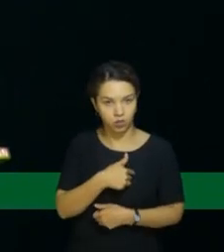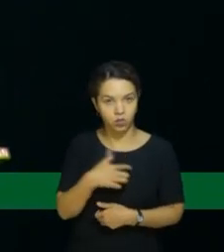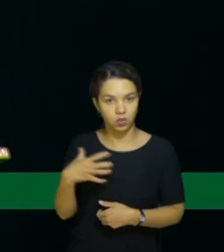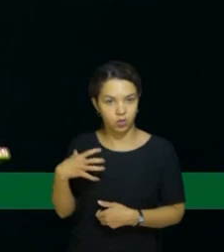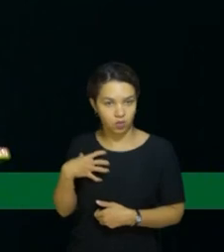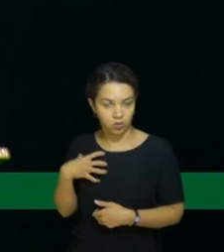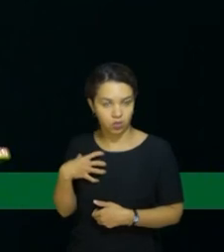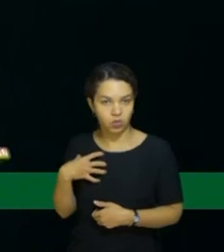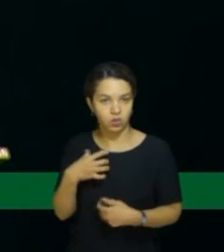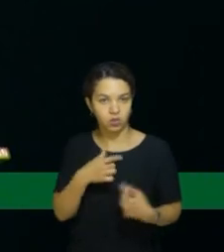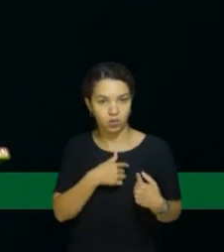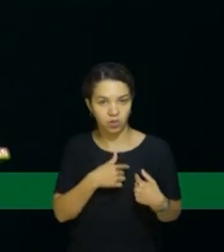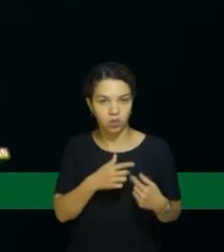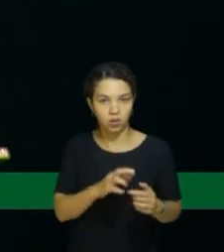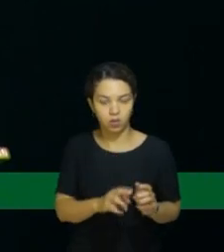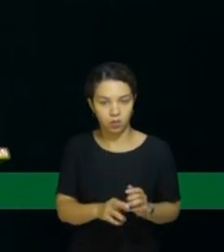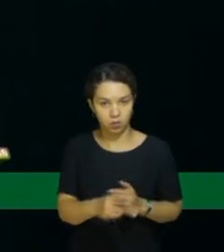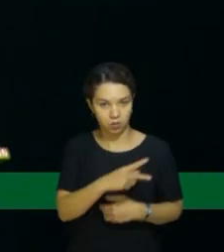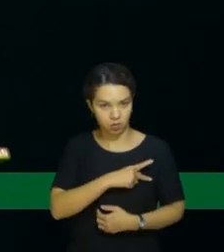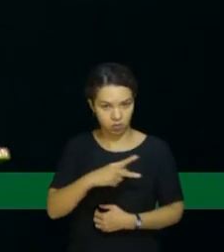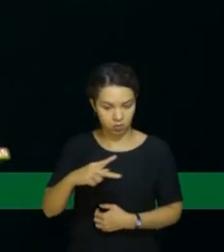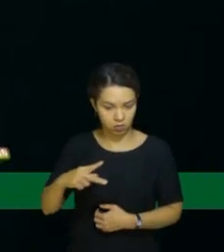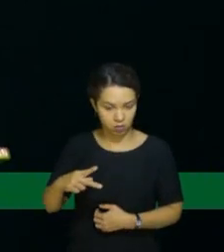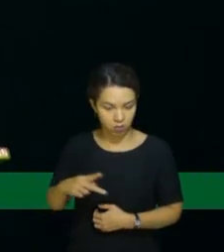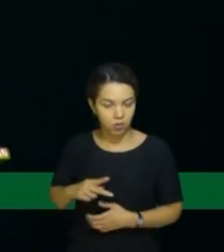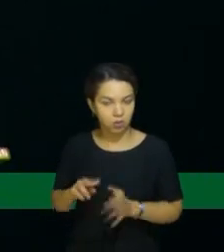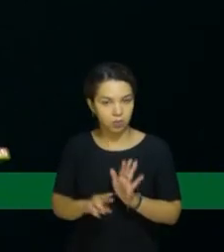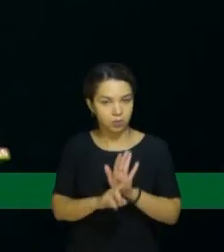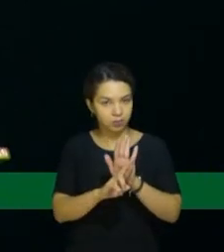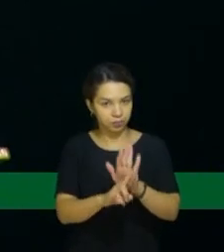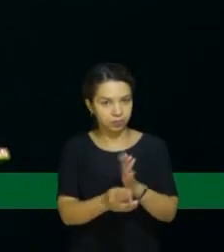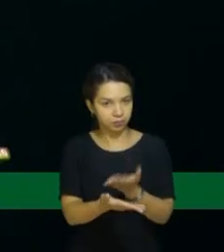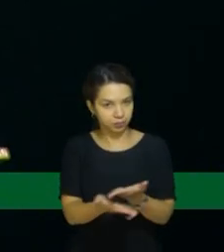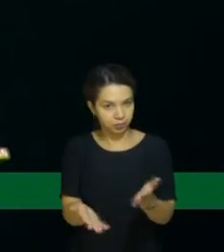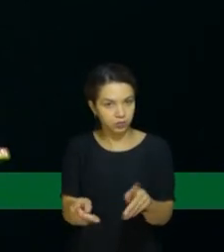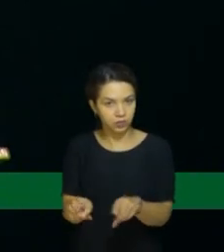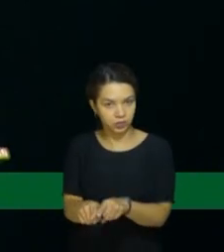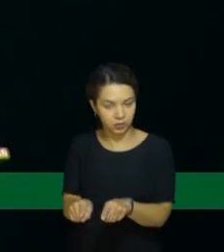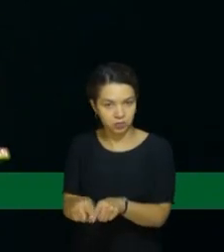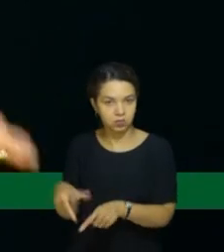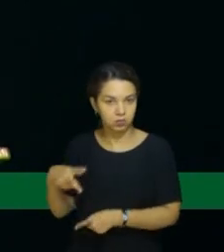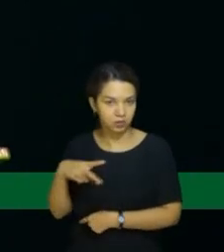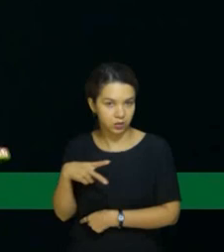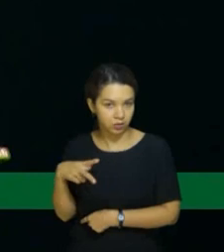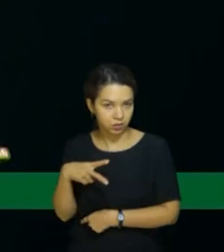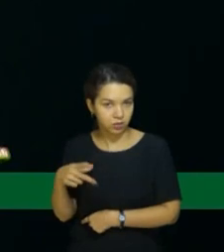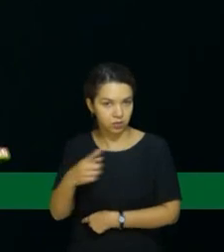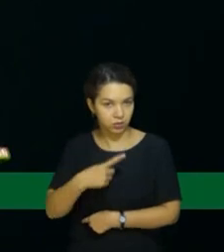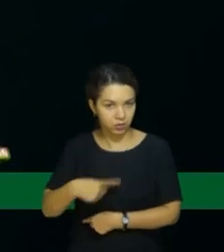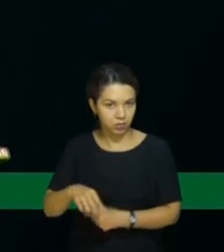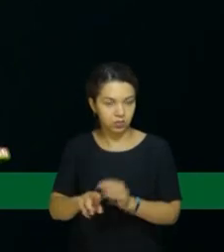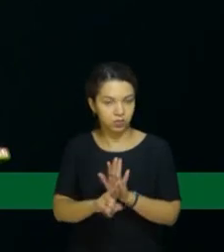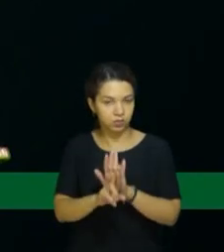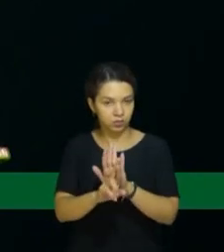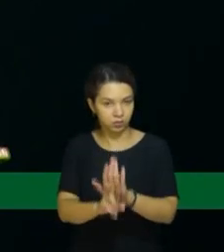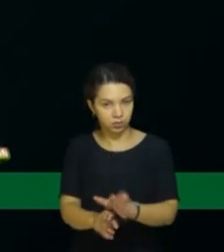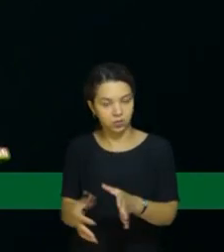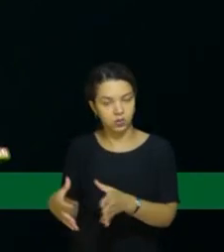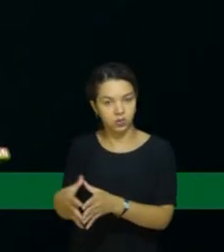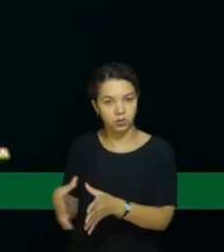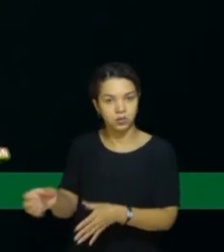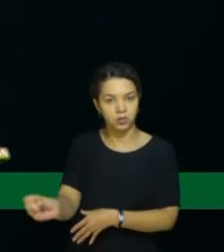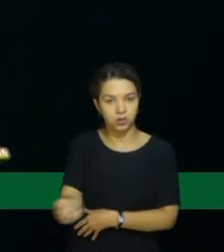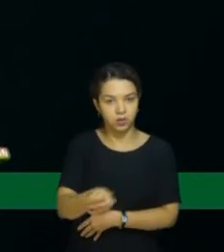público aqui representado por vocês pelos senhores e do setor privado que somos nós representando as cervejarias o